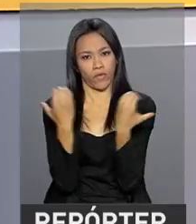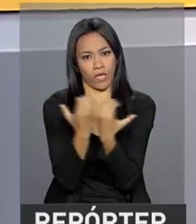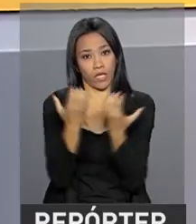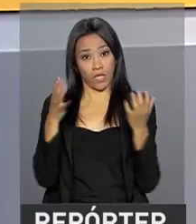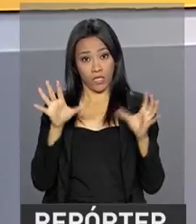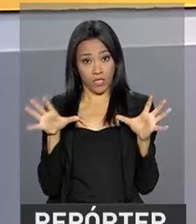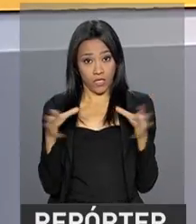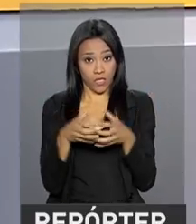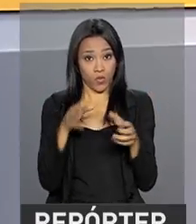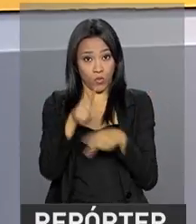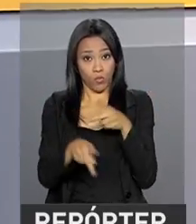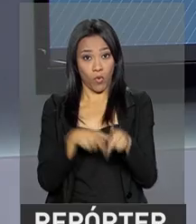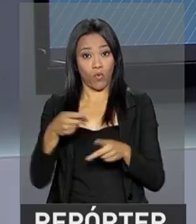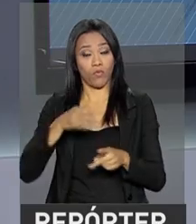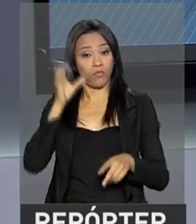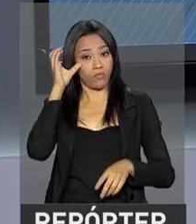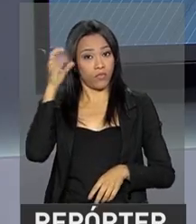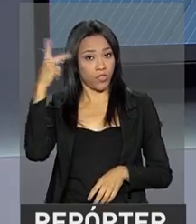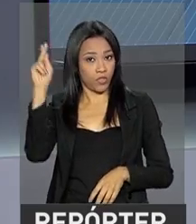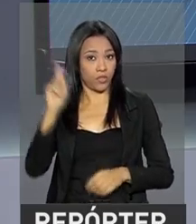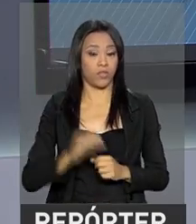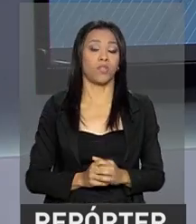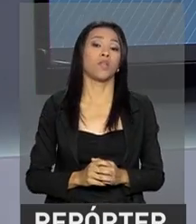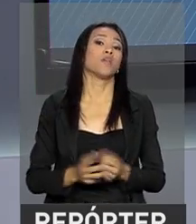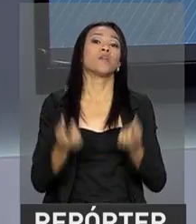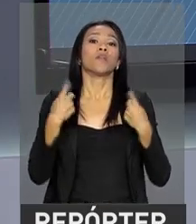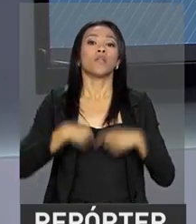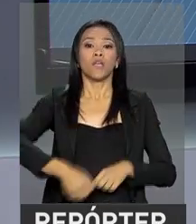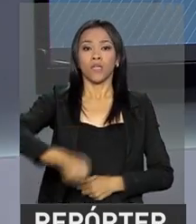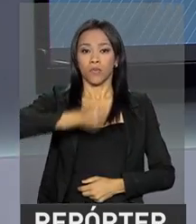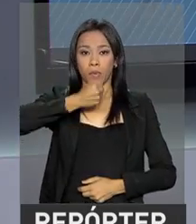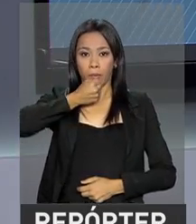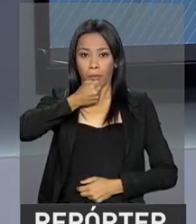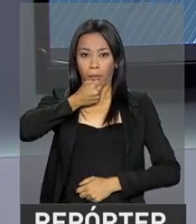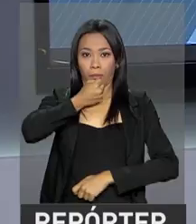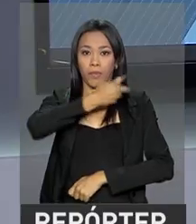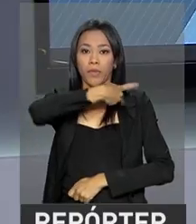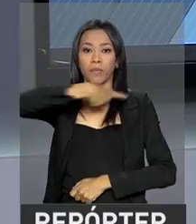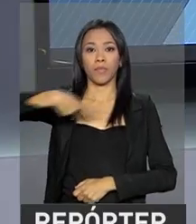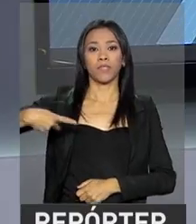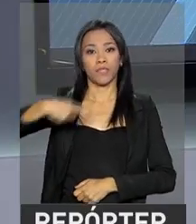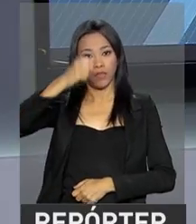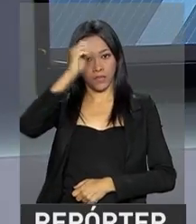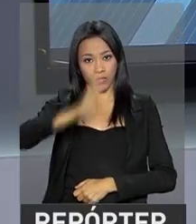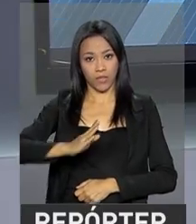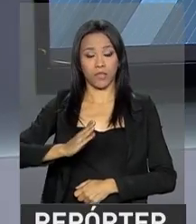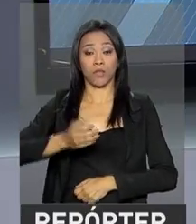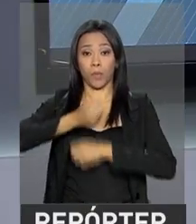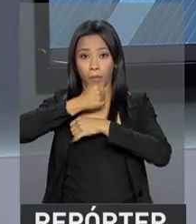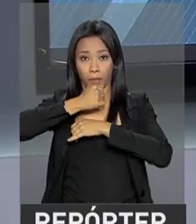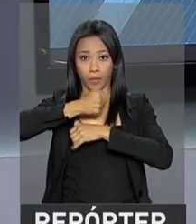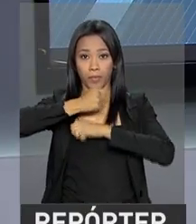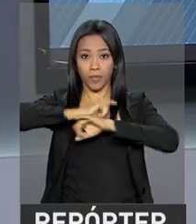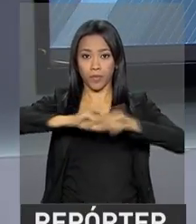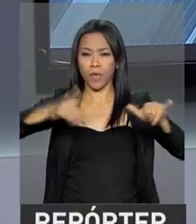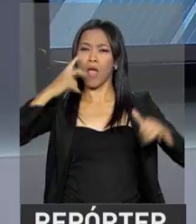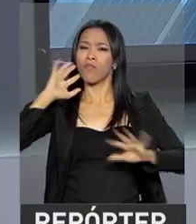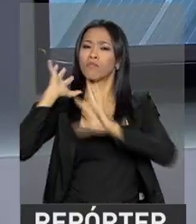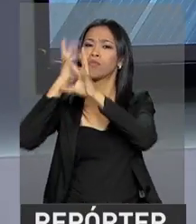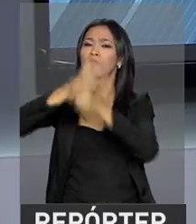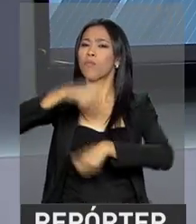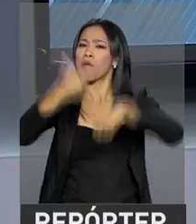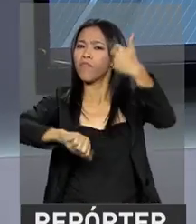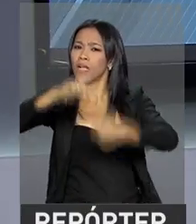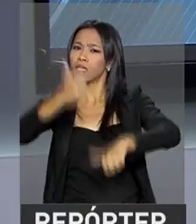do Povo Chinês. E o porta-voz da Presidência da República, Alexandre Parola, fez agora há pouco um balanço da viagem